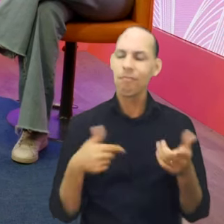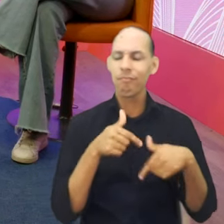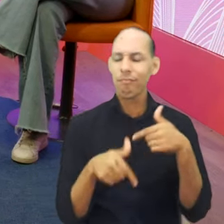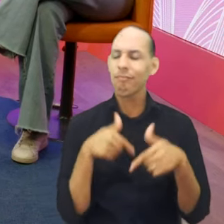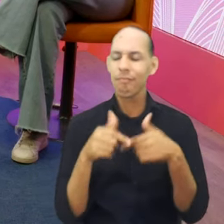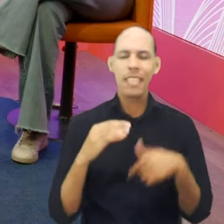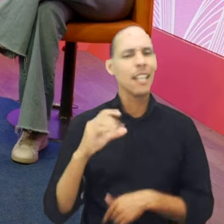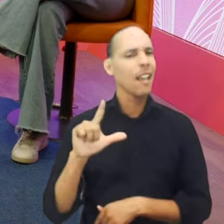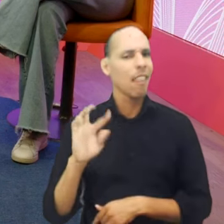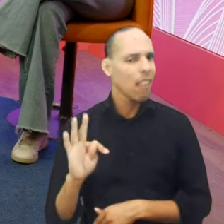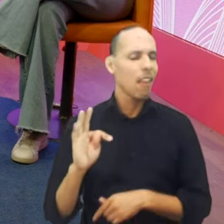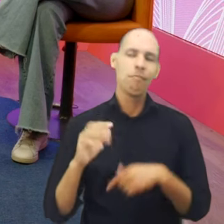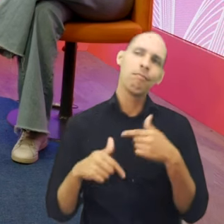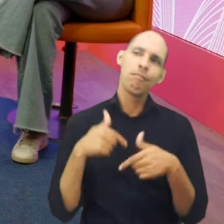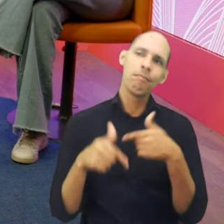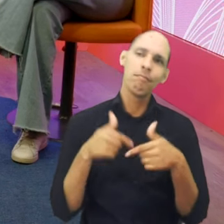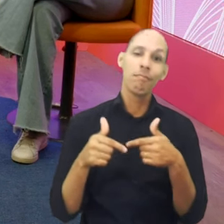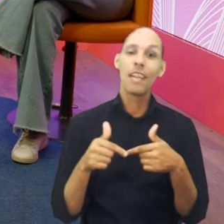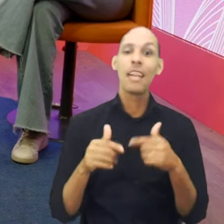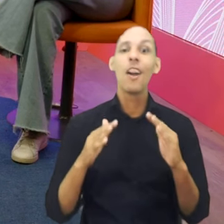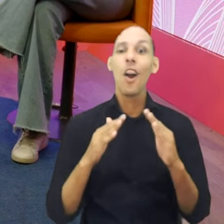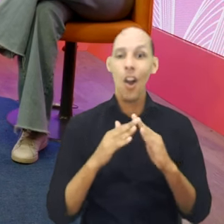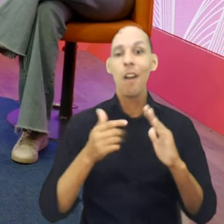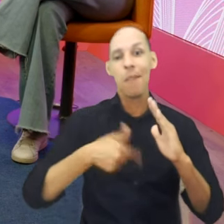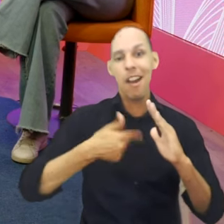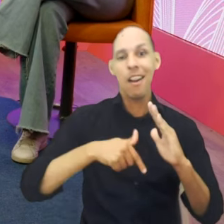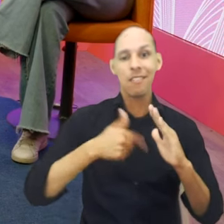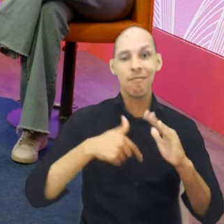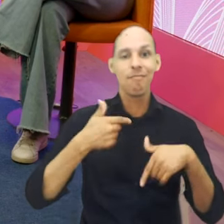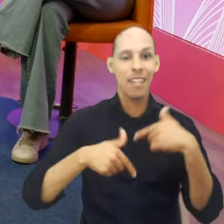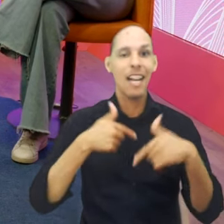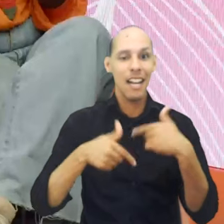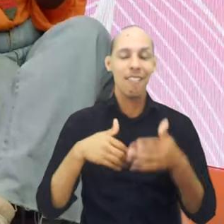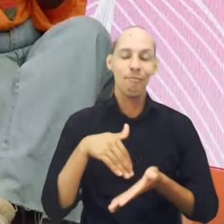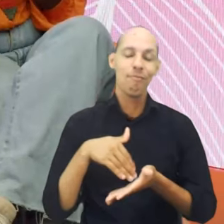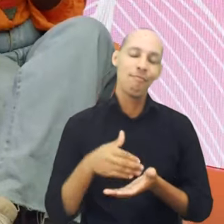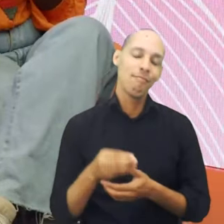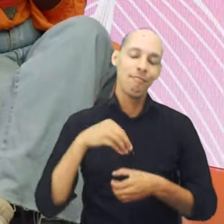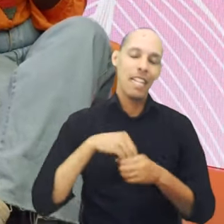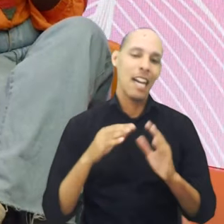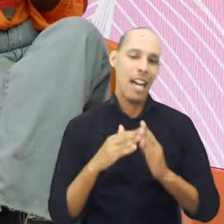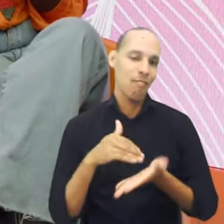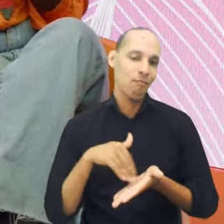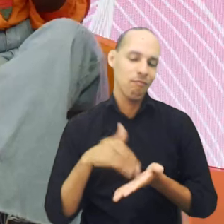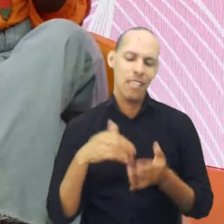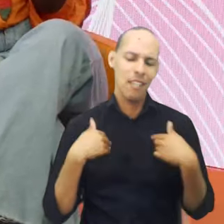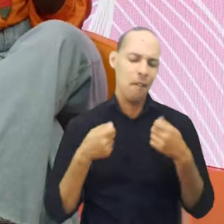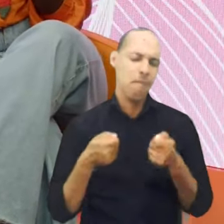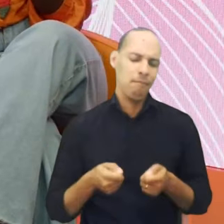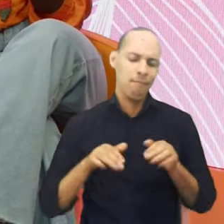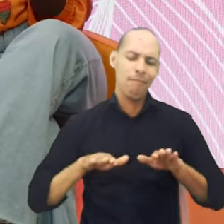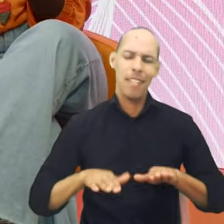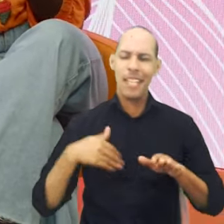formal, CLT, trabalhava em home office já, né? Já há bastante tempo. Falei, não, imagina, tô com a minha vida bem estabilizada, não